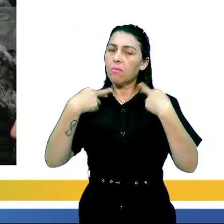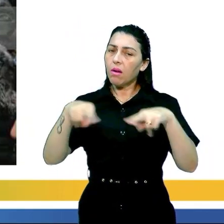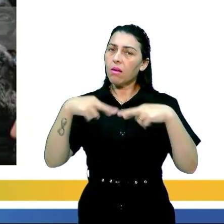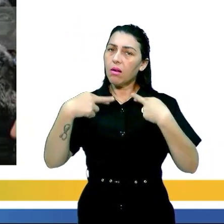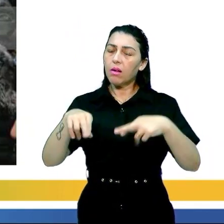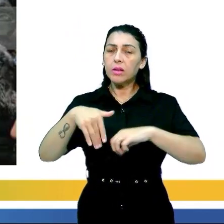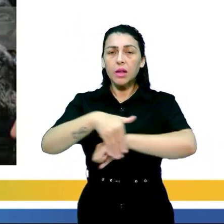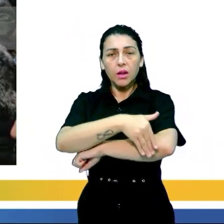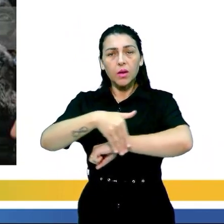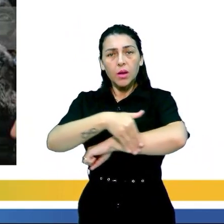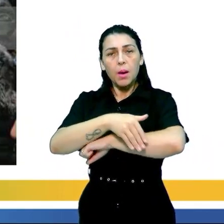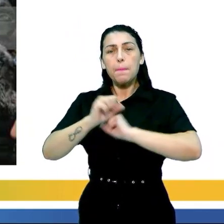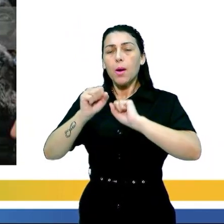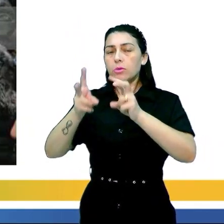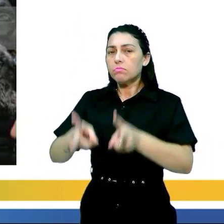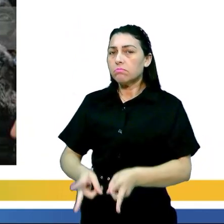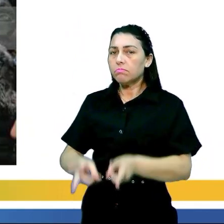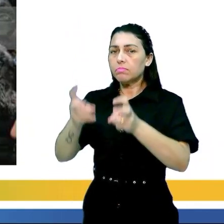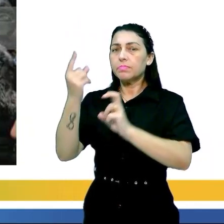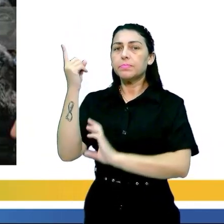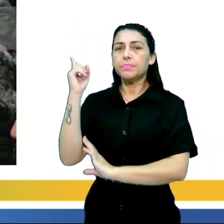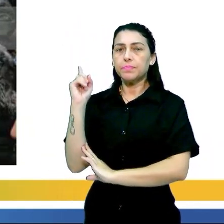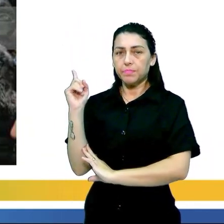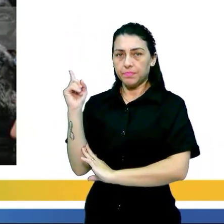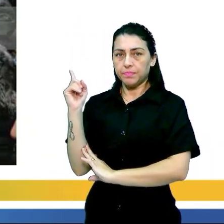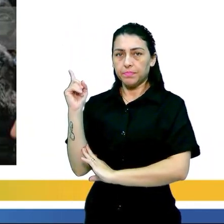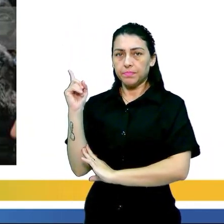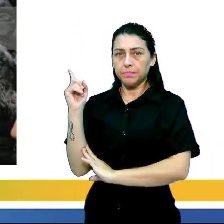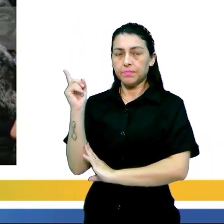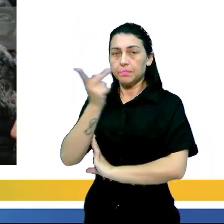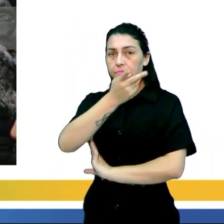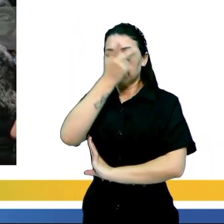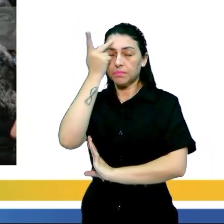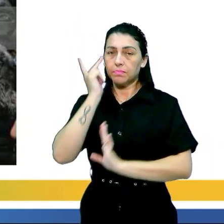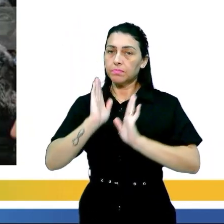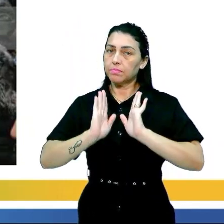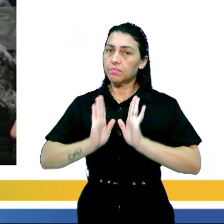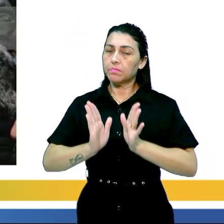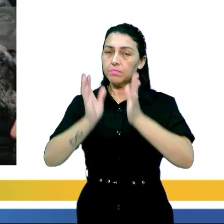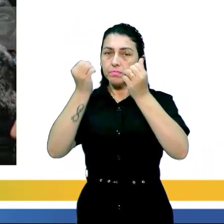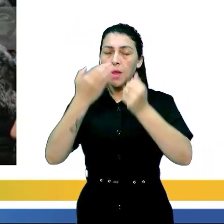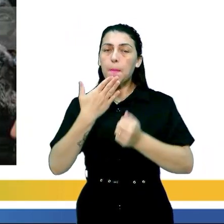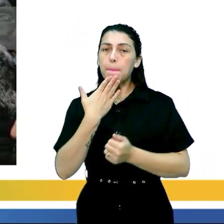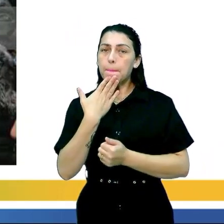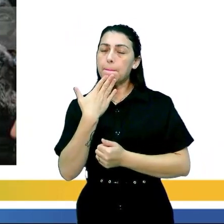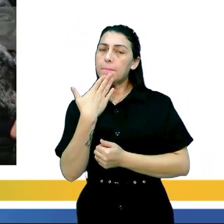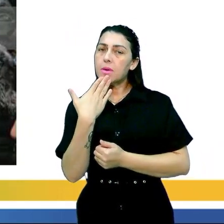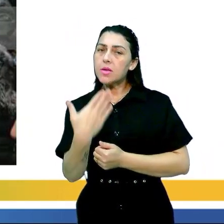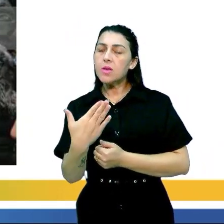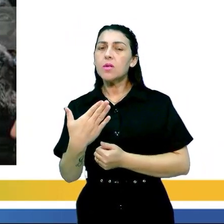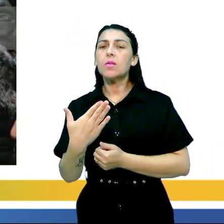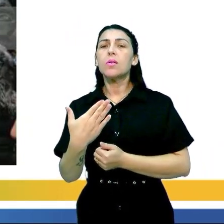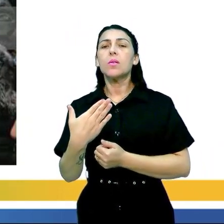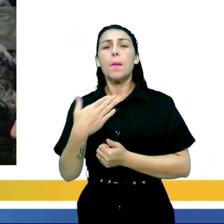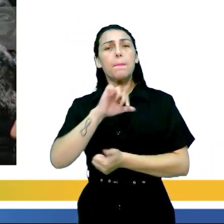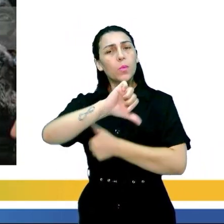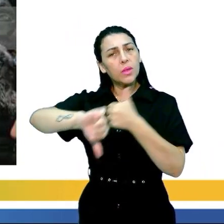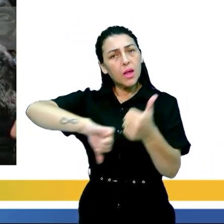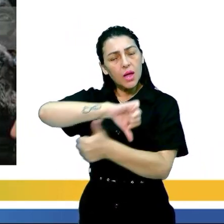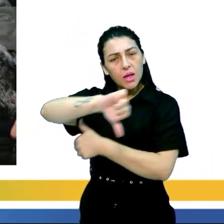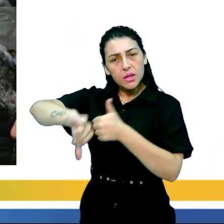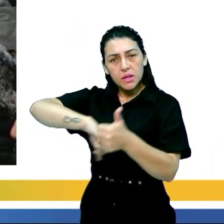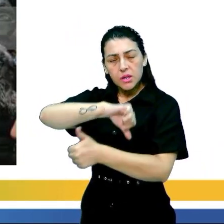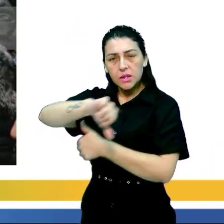rua, como vocês podem observar, e essas pessoas, como eu já disse, pediam aí várias medidas de